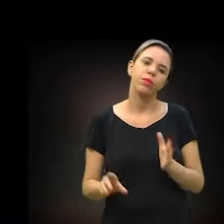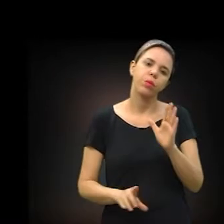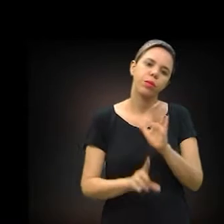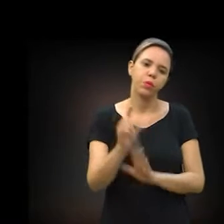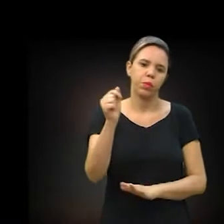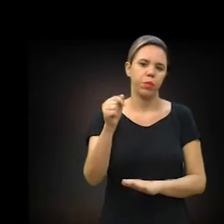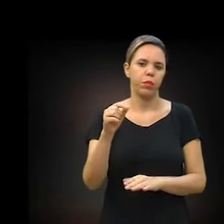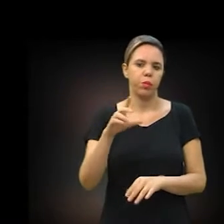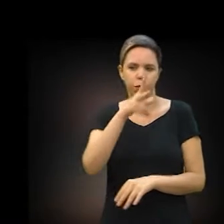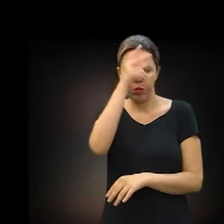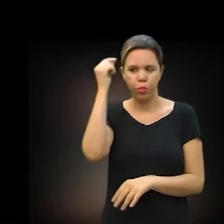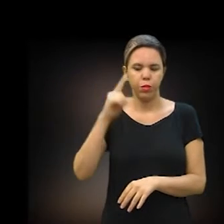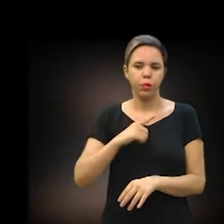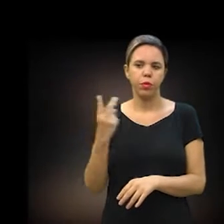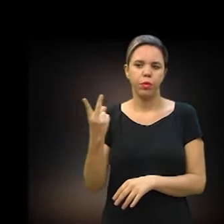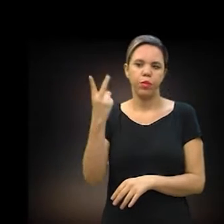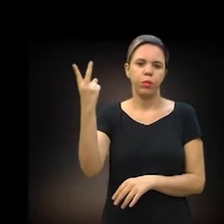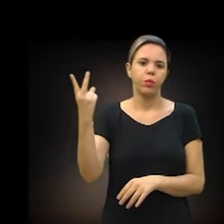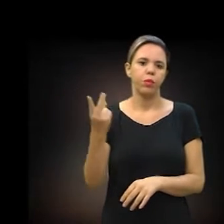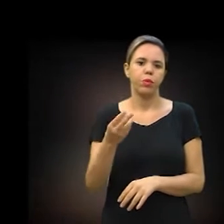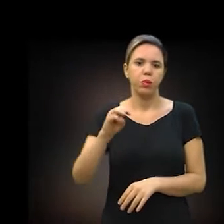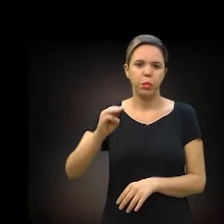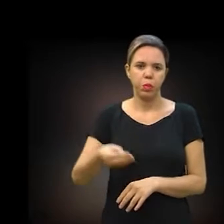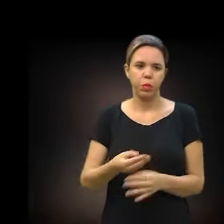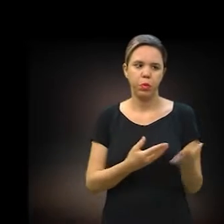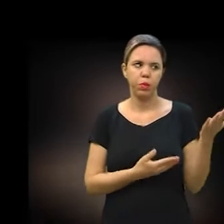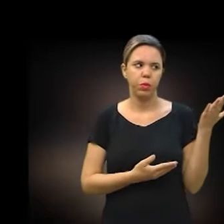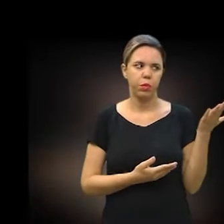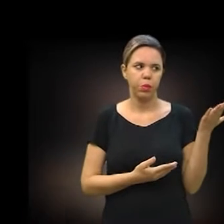receitas consolidadas da Prefeitura, que tem valores em